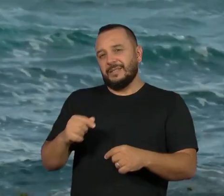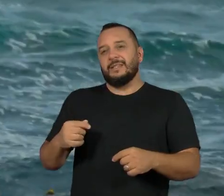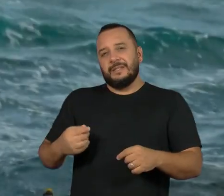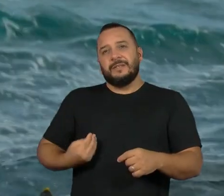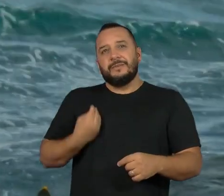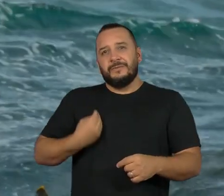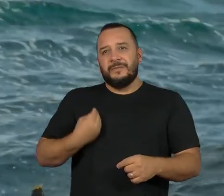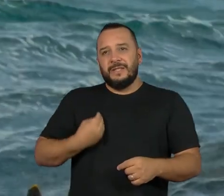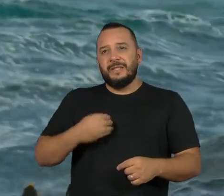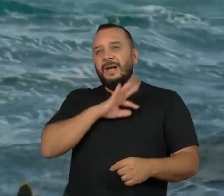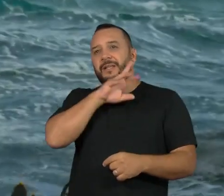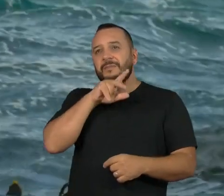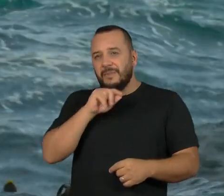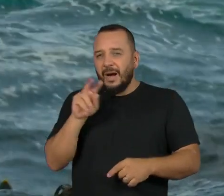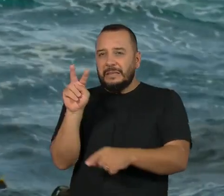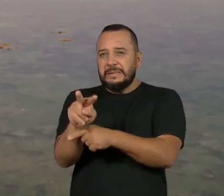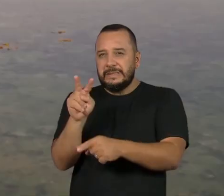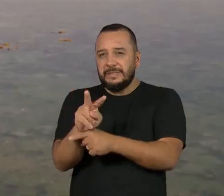planeta.